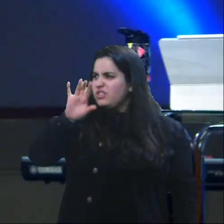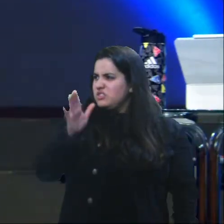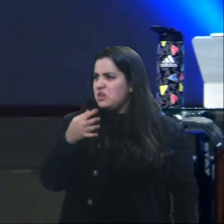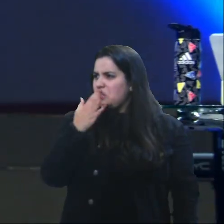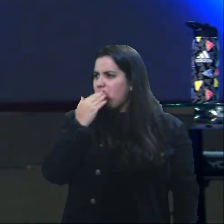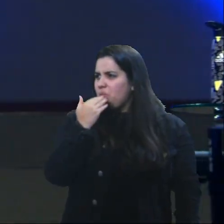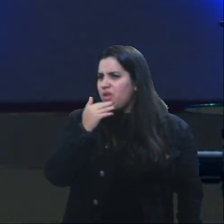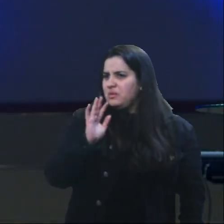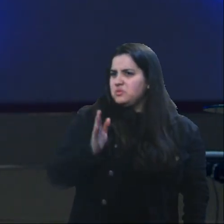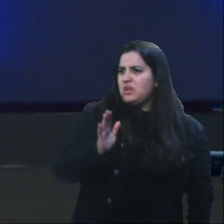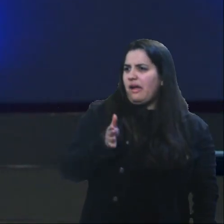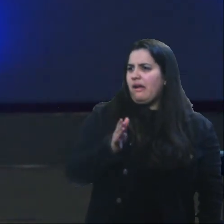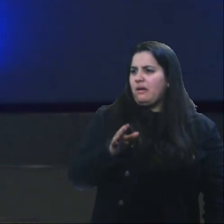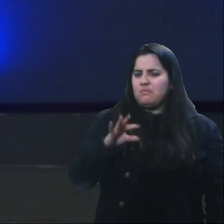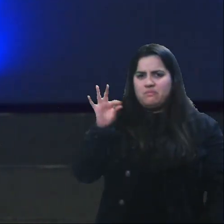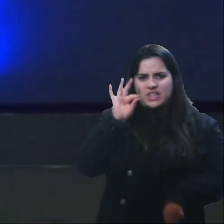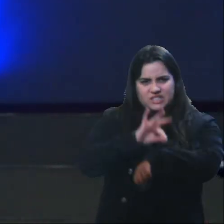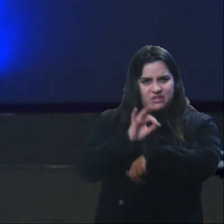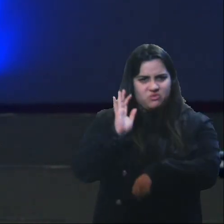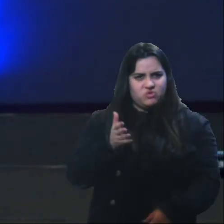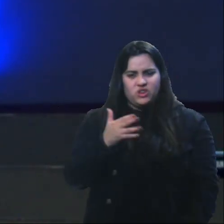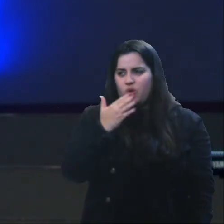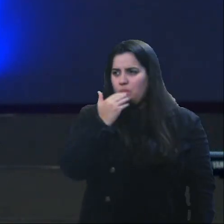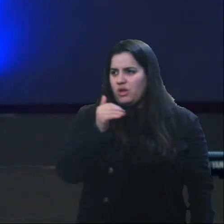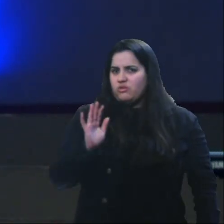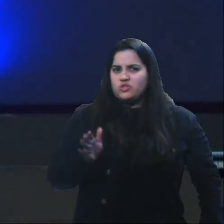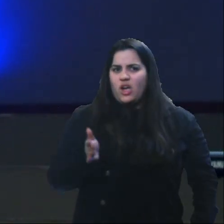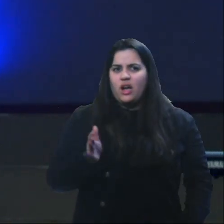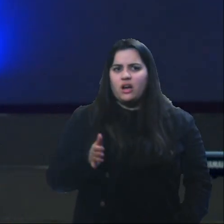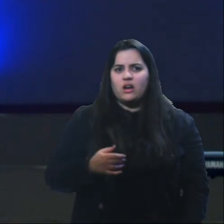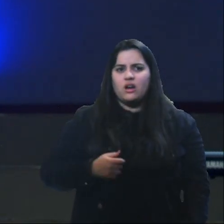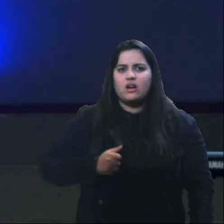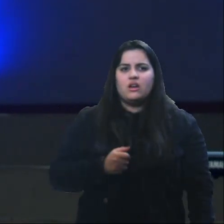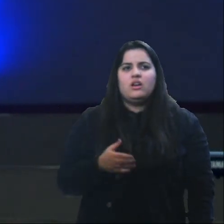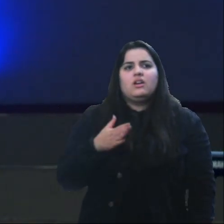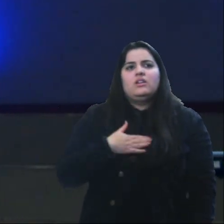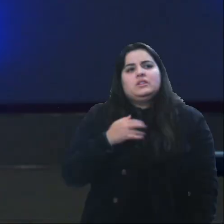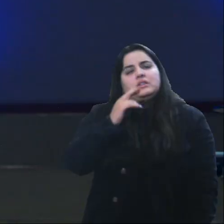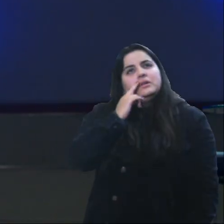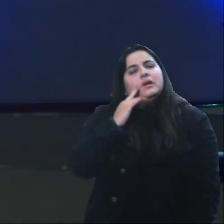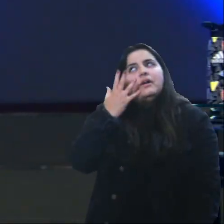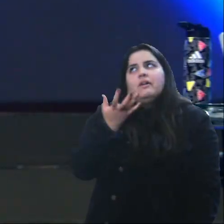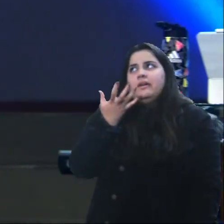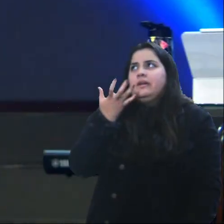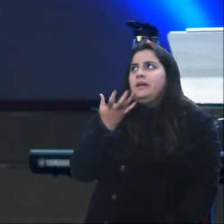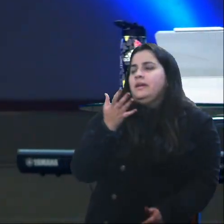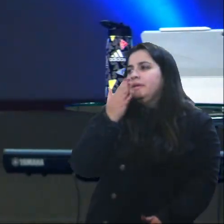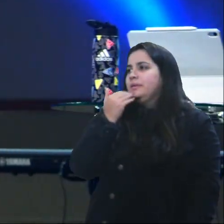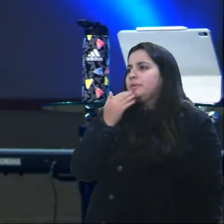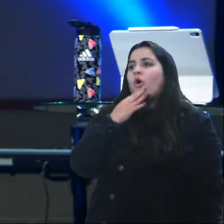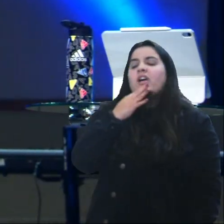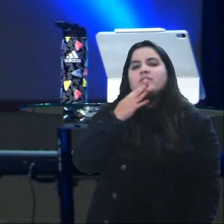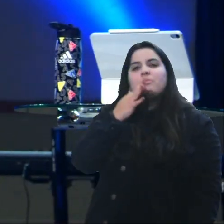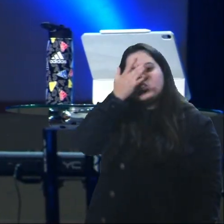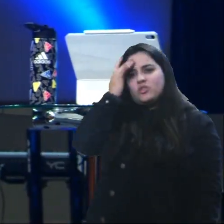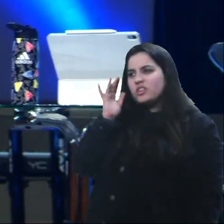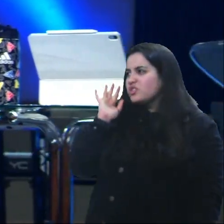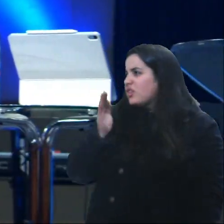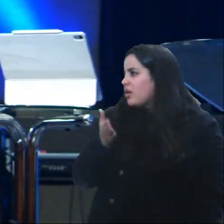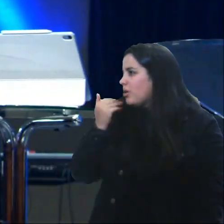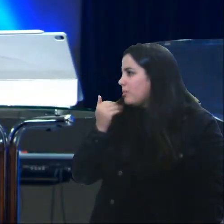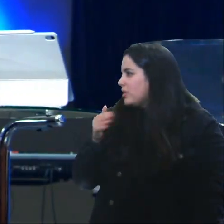Deixa eu ver. Já comeu? Meu sonho é conhecer alguém que comeu gafanhoto. Você já